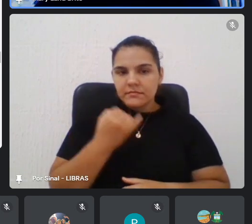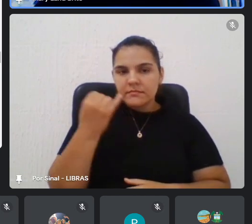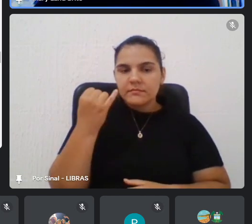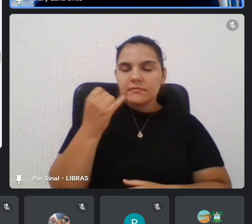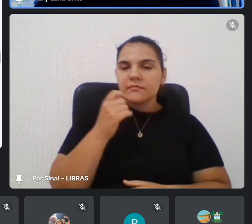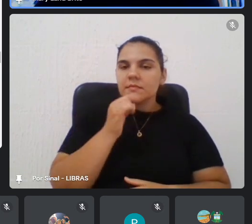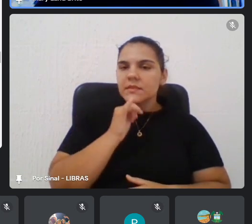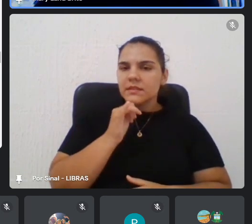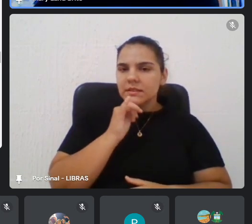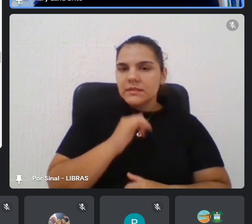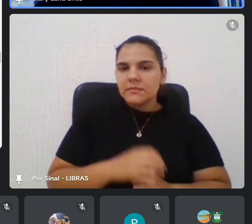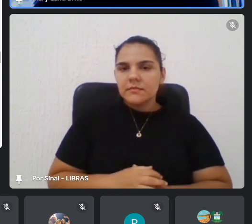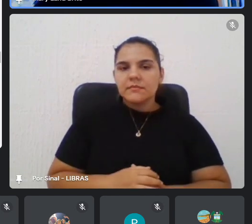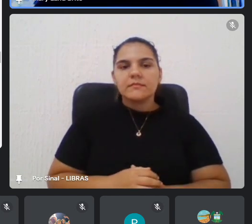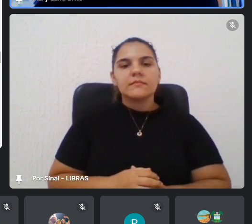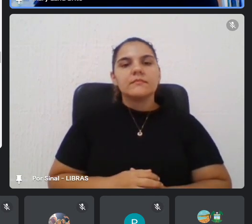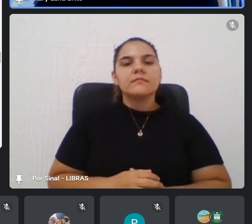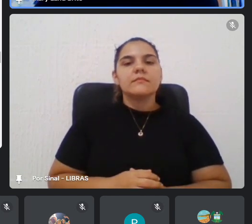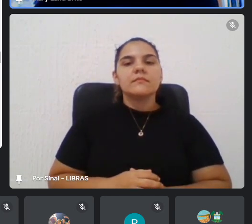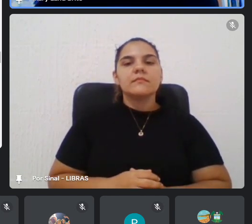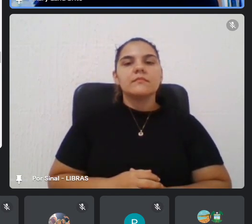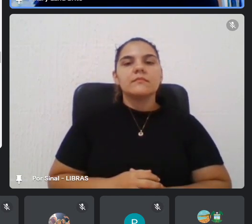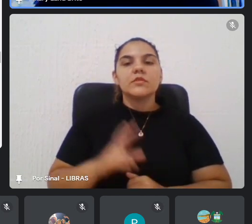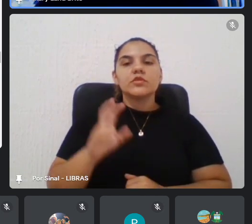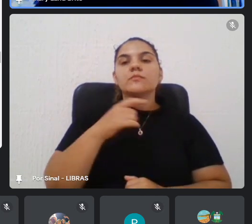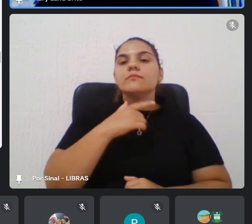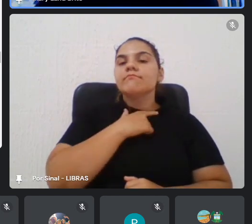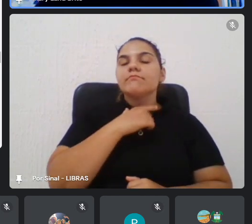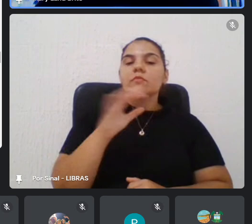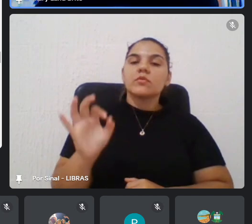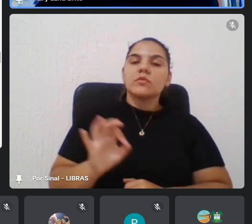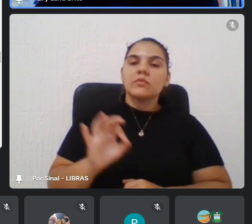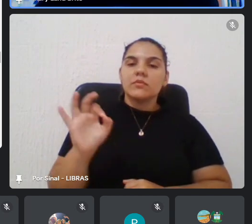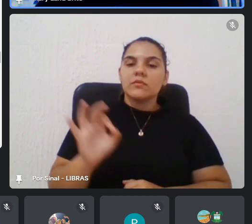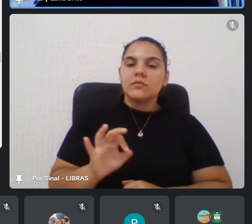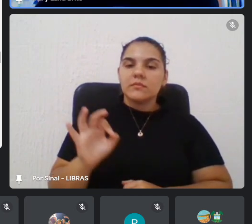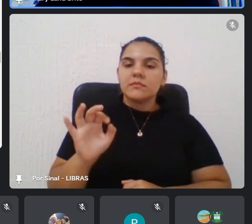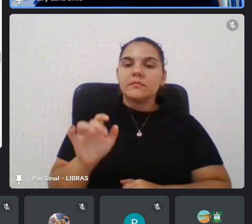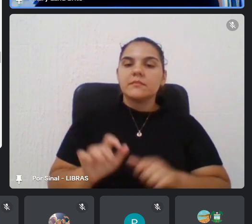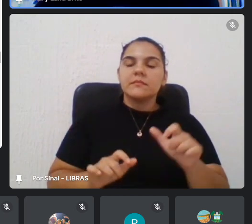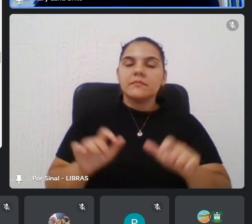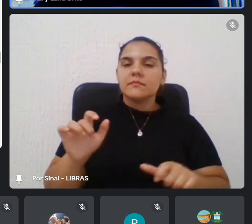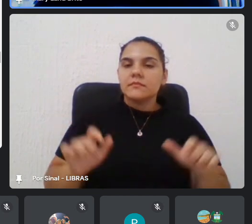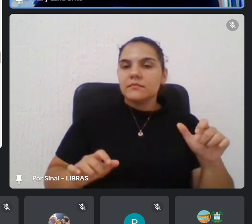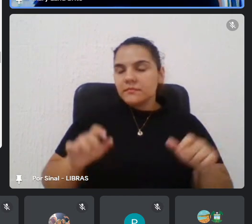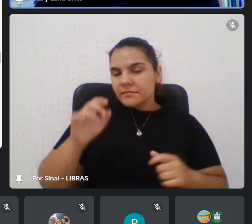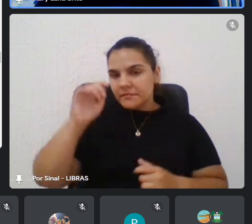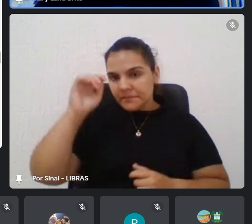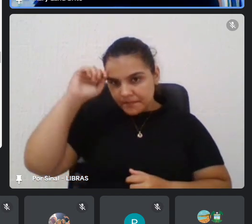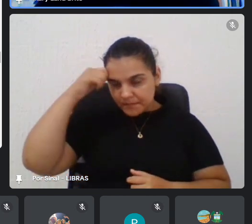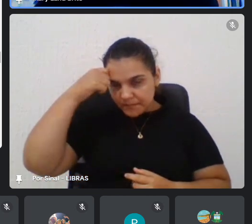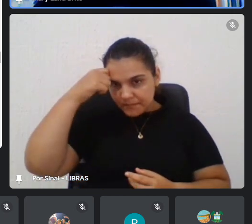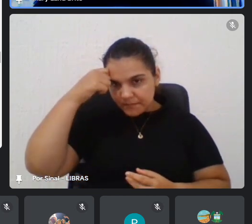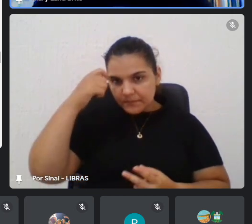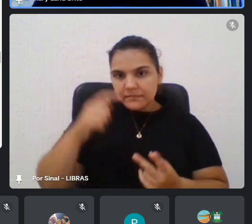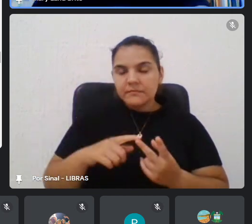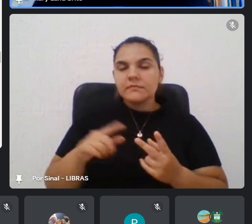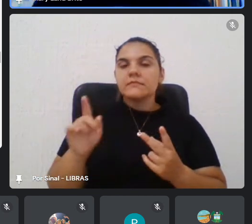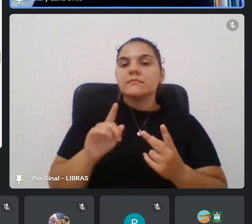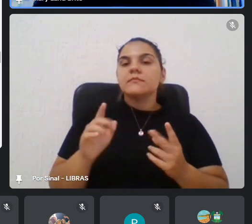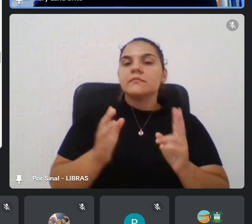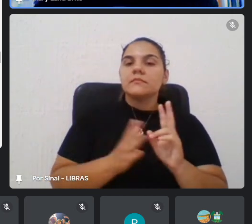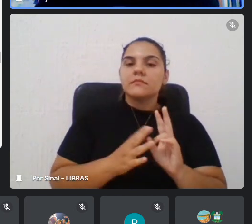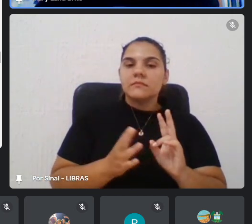das cotas para pessoas negras e indígenas, sendo no mínimo,